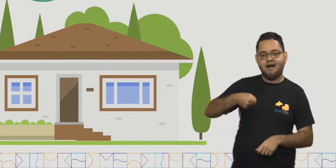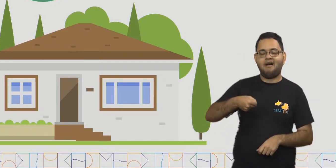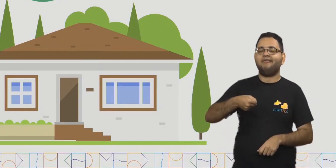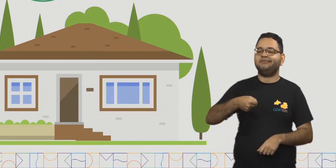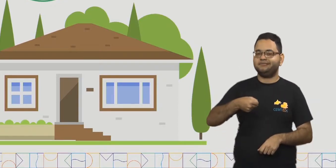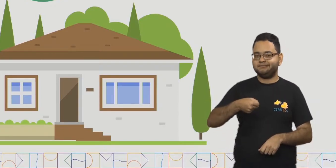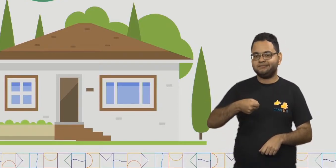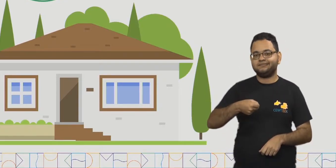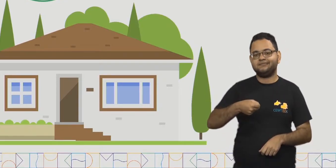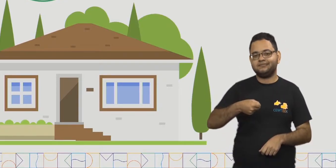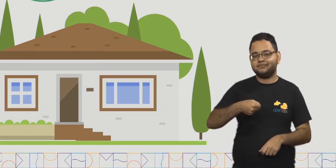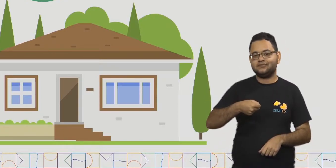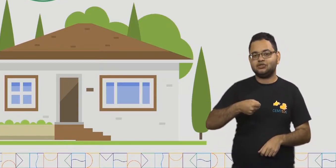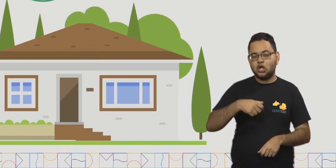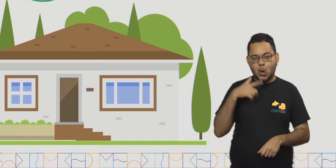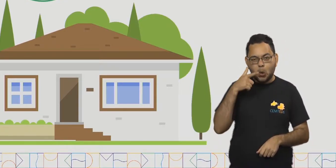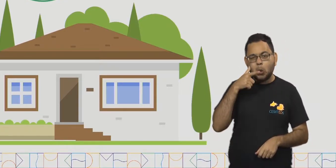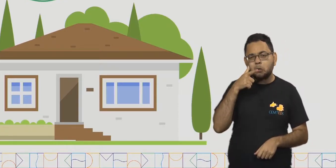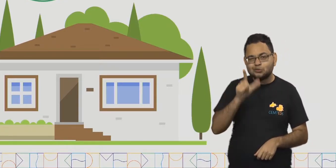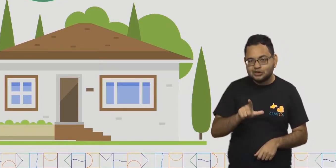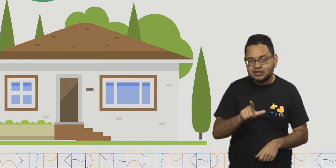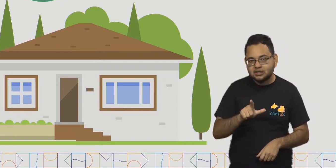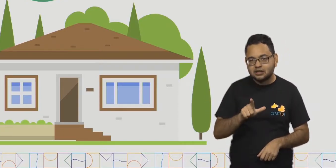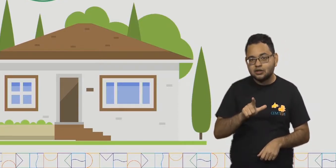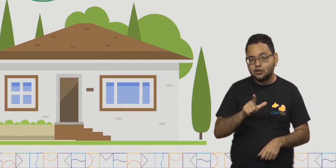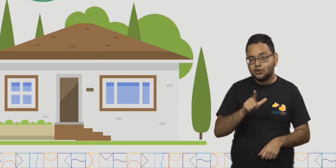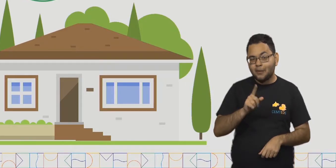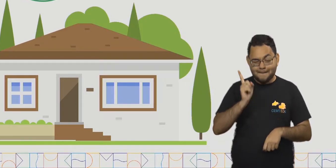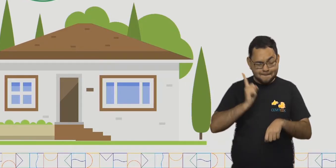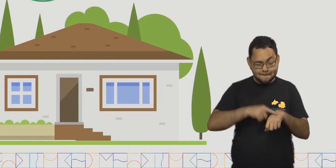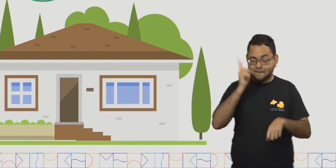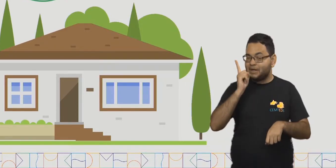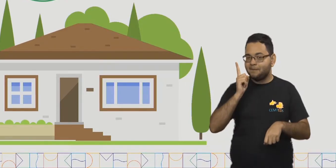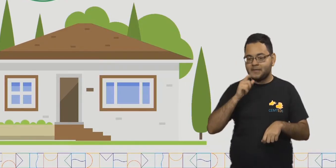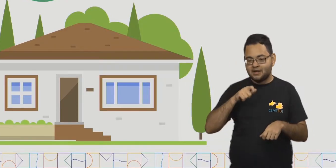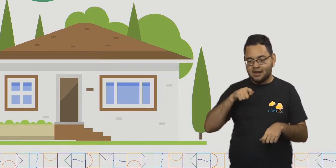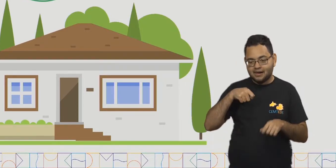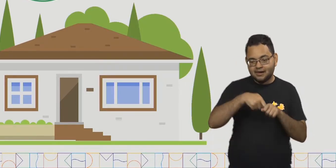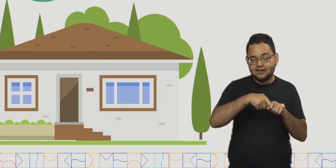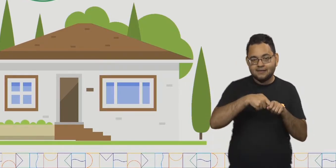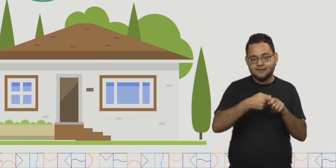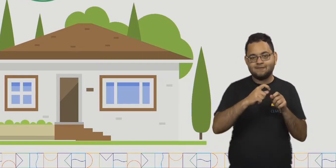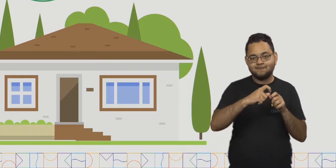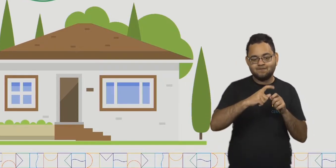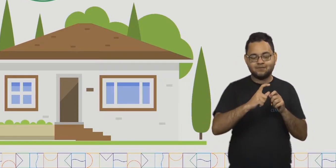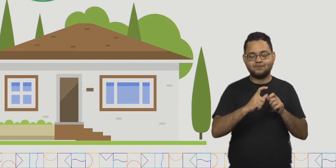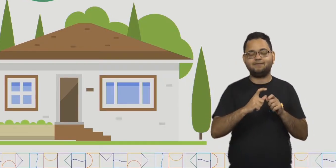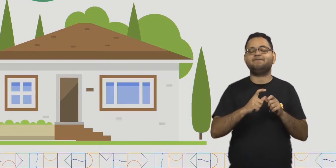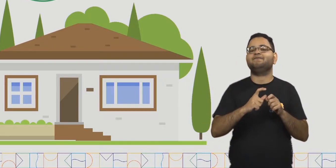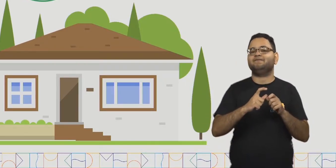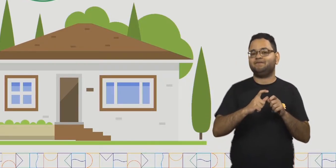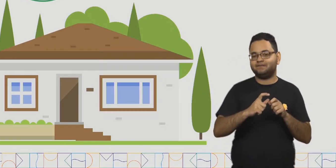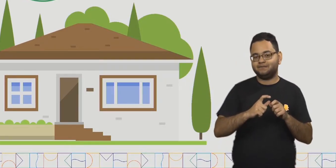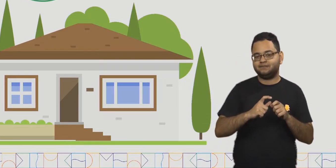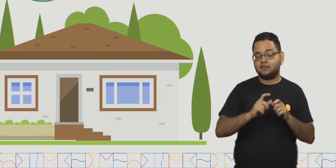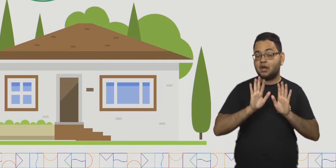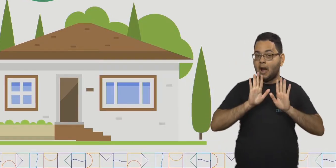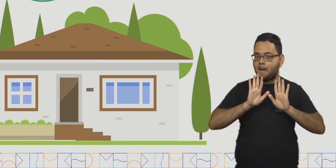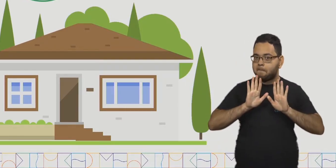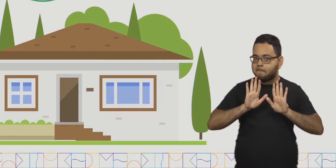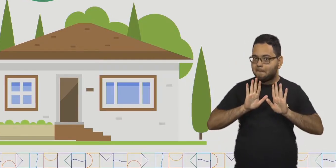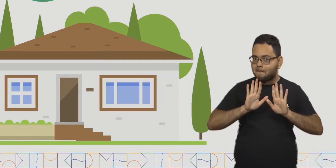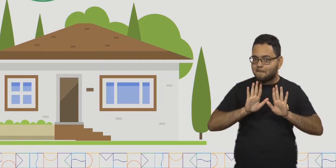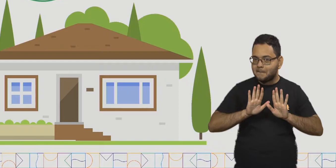de uma mala quantas vezes vocês conseguiram a primeira chave que coisa difícil não é mesmo mas